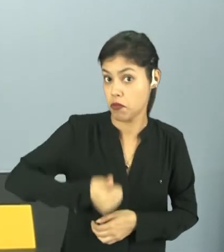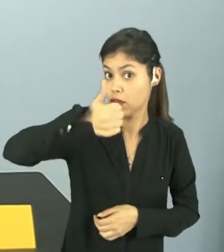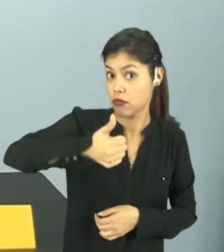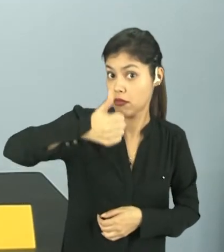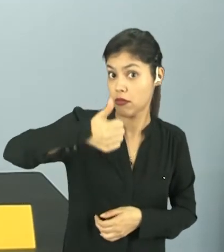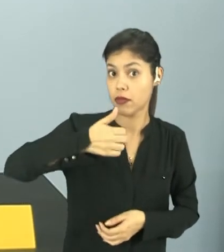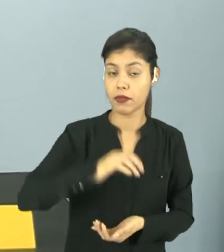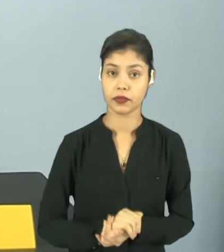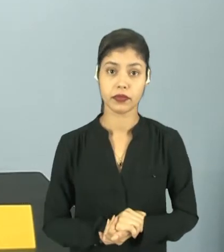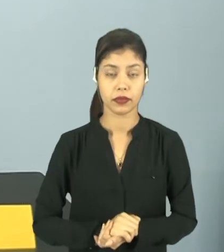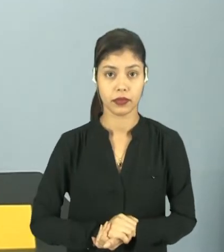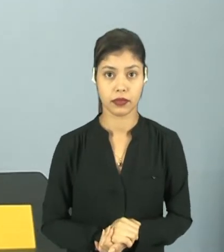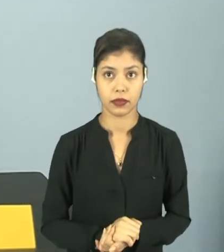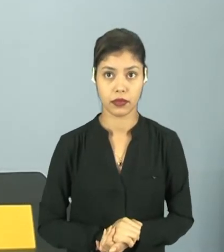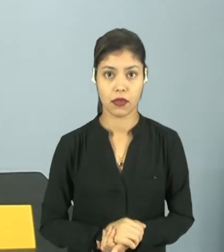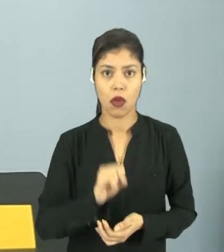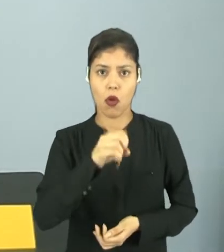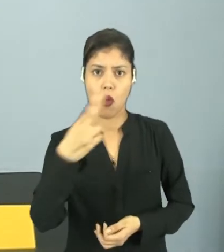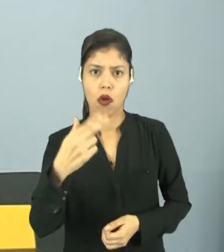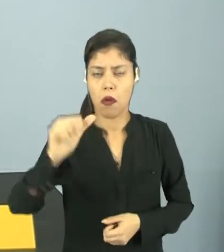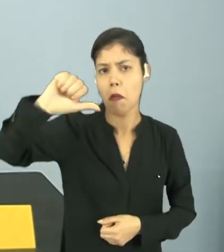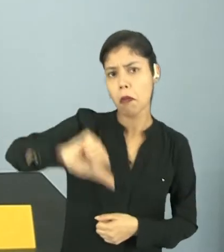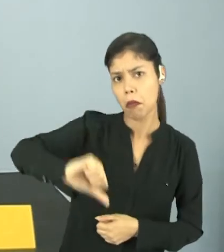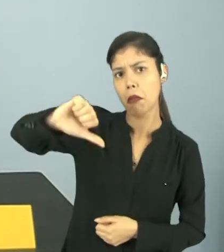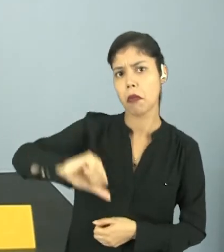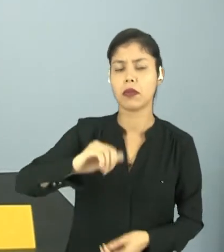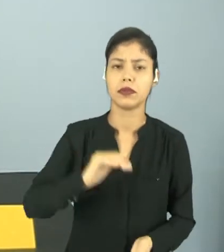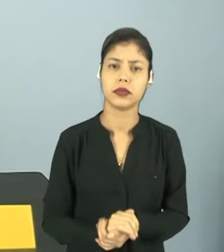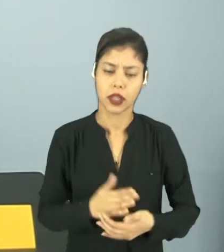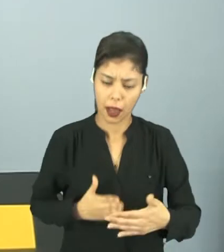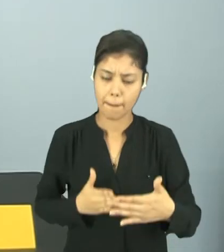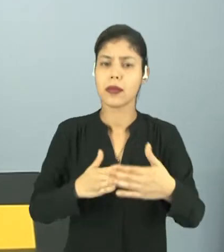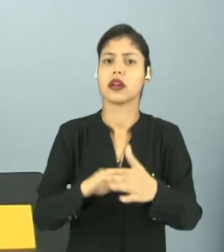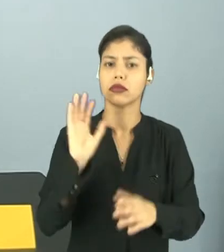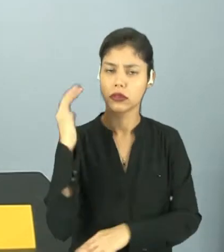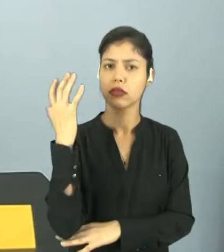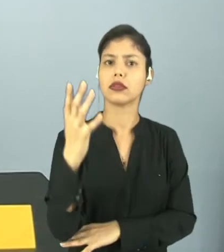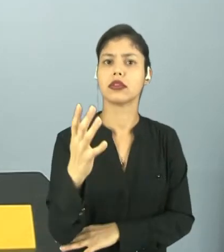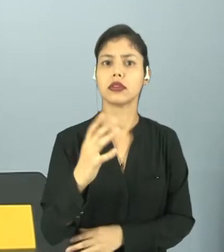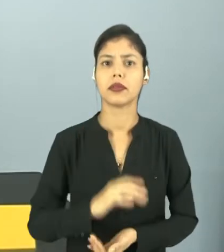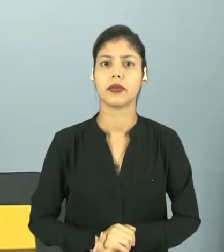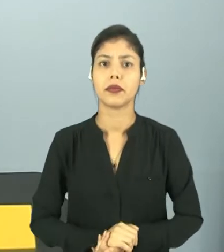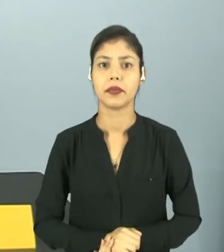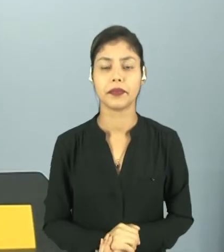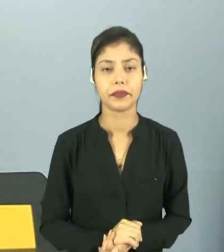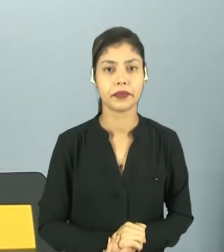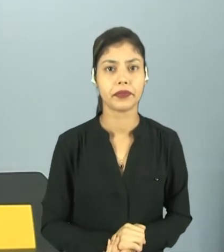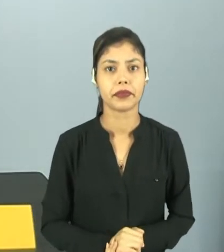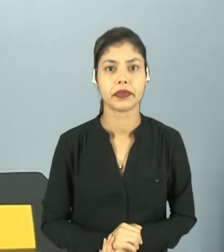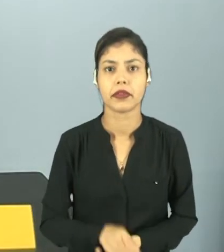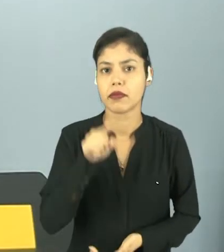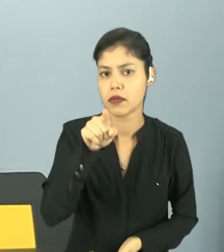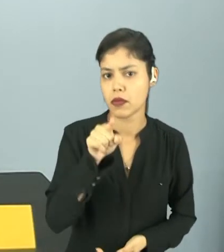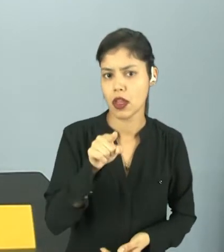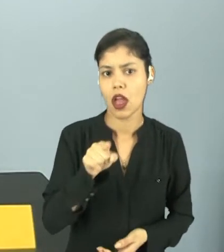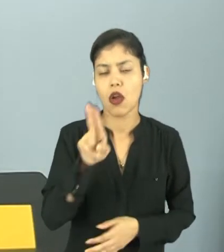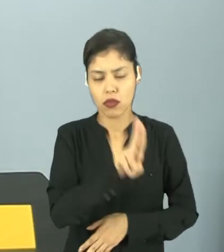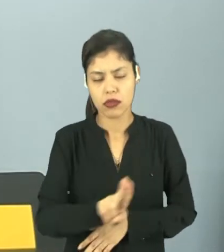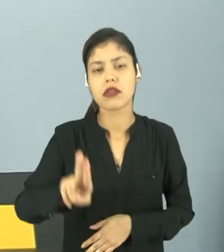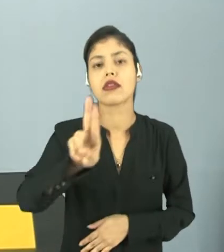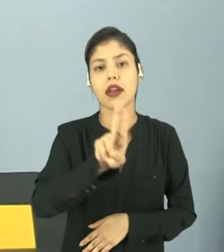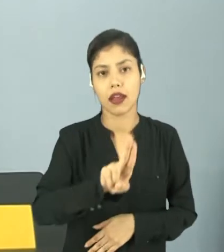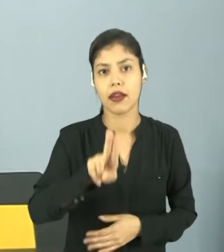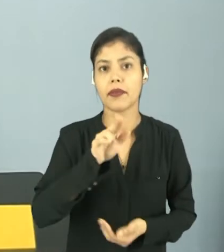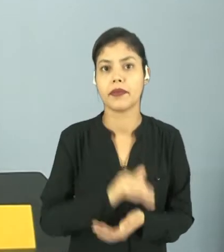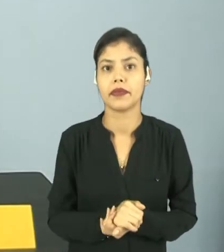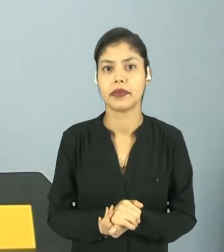positiva ou de forma negativa, esse impacto na natureza? Os utensílios deles eram